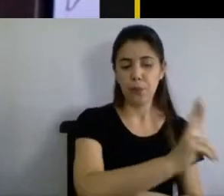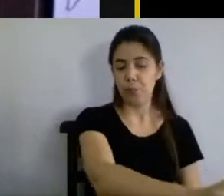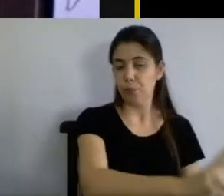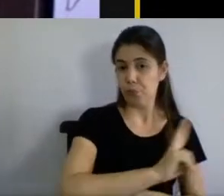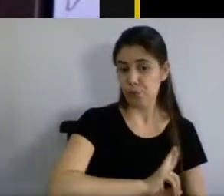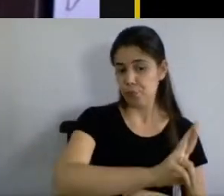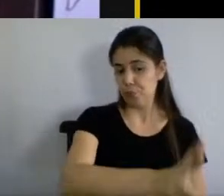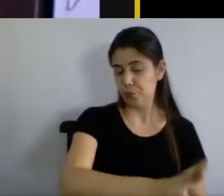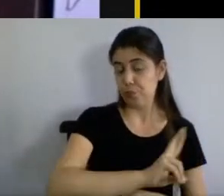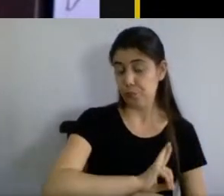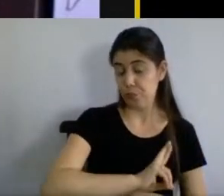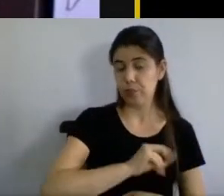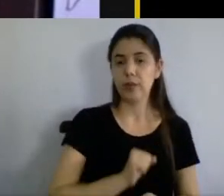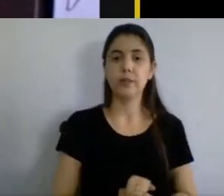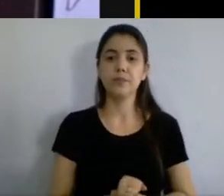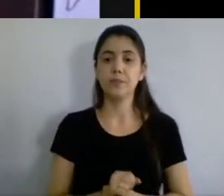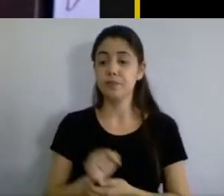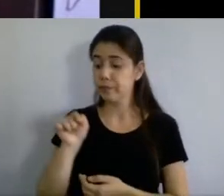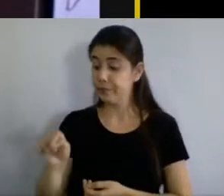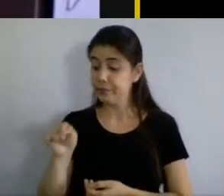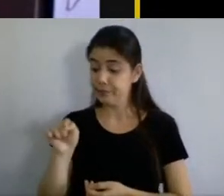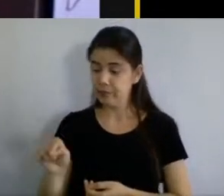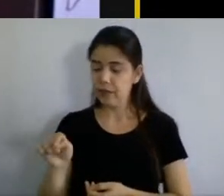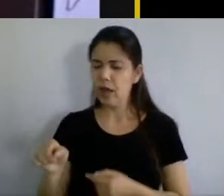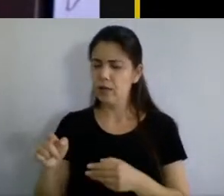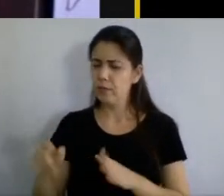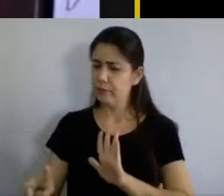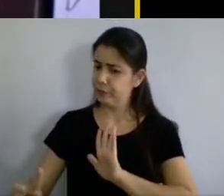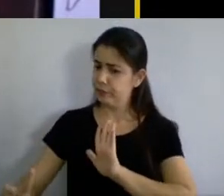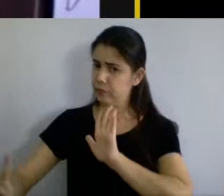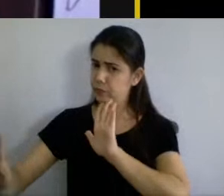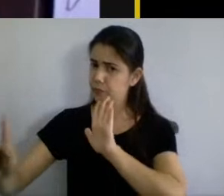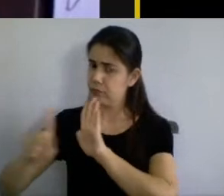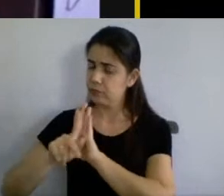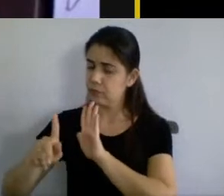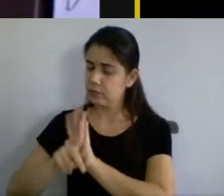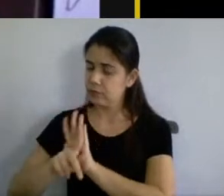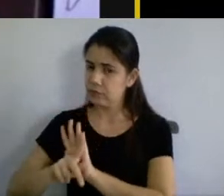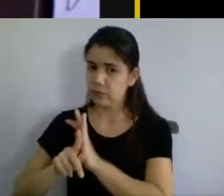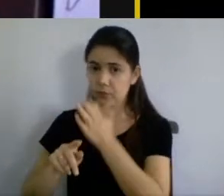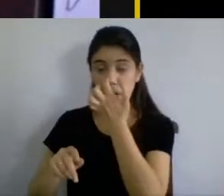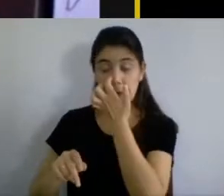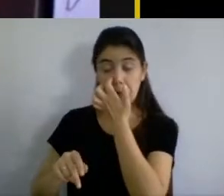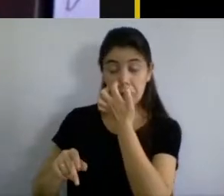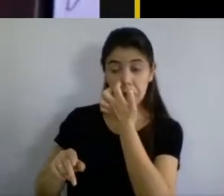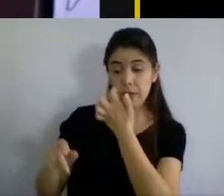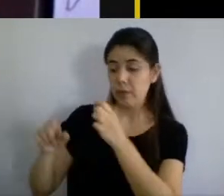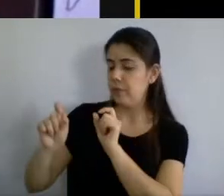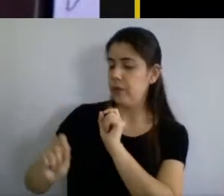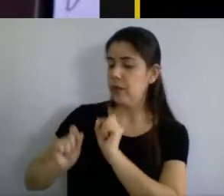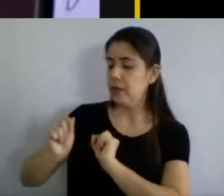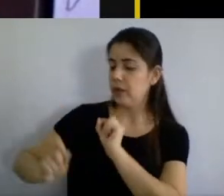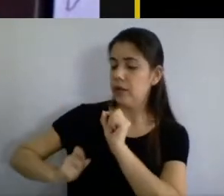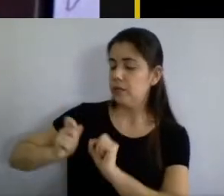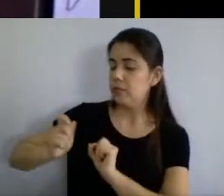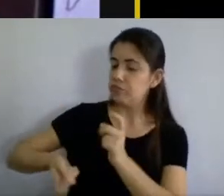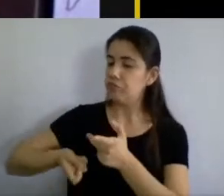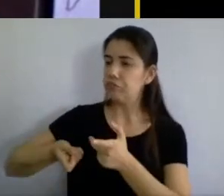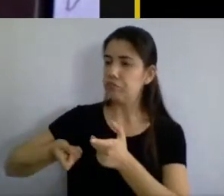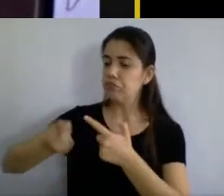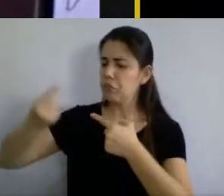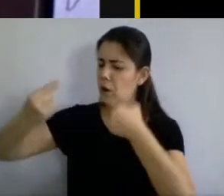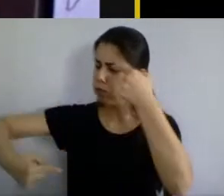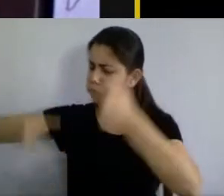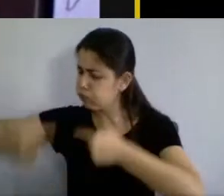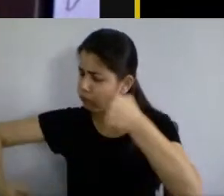que os lugares dialéticos eles são próprios dos lógicos que discutem filosoficamente questões